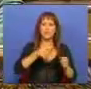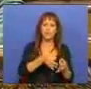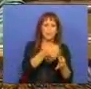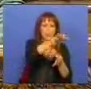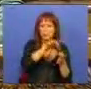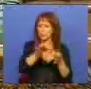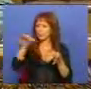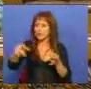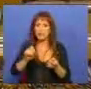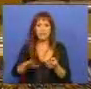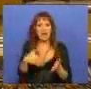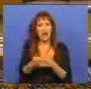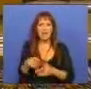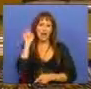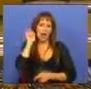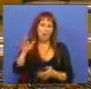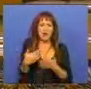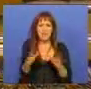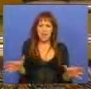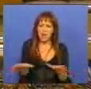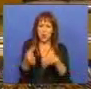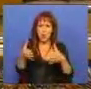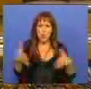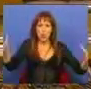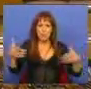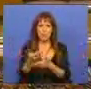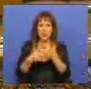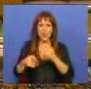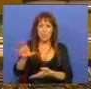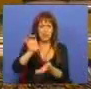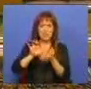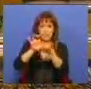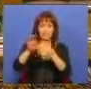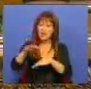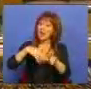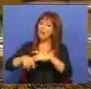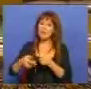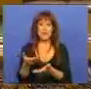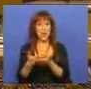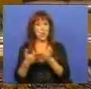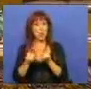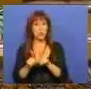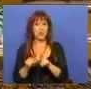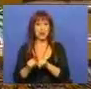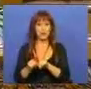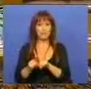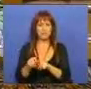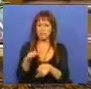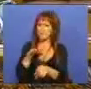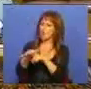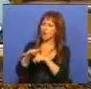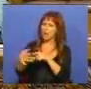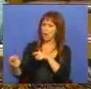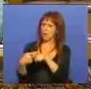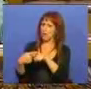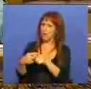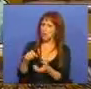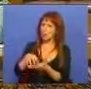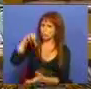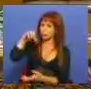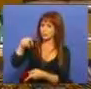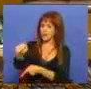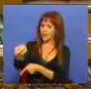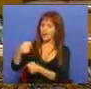entregar as joias da coroa aos grandes grupos económicos e financeiros, fazendo do negócio com os influentes interesses